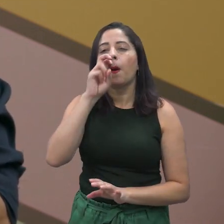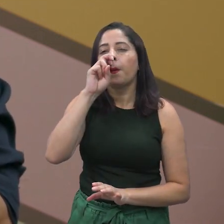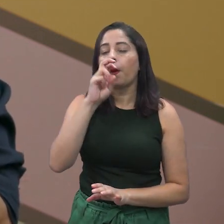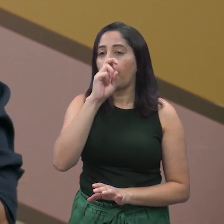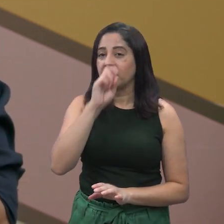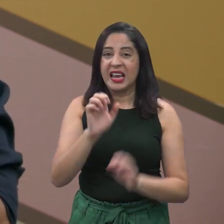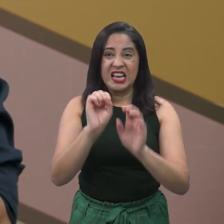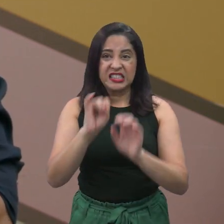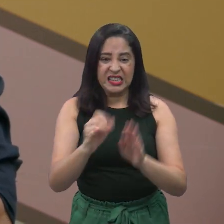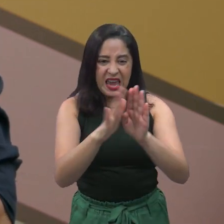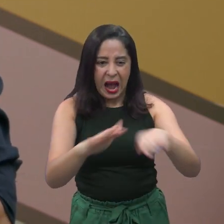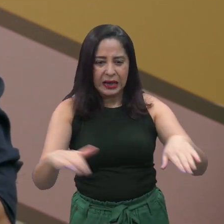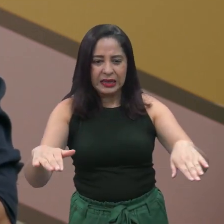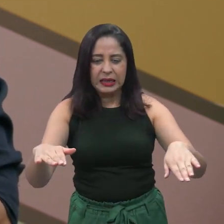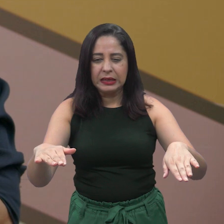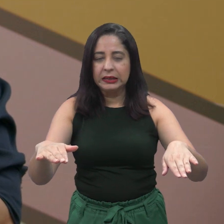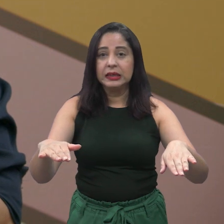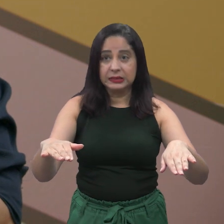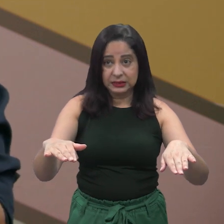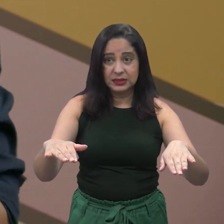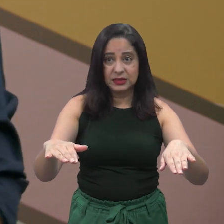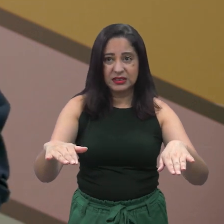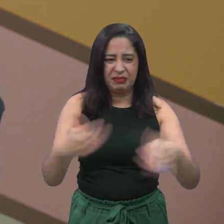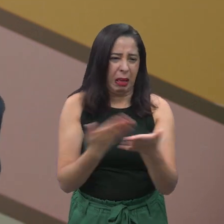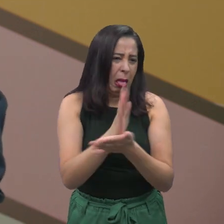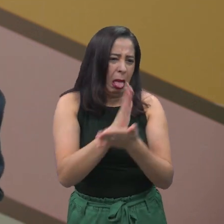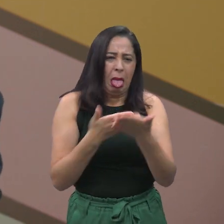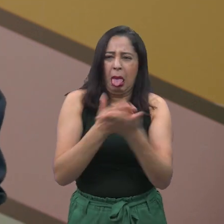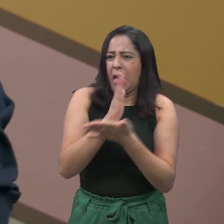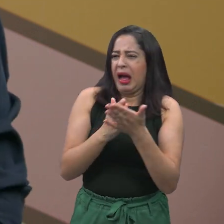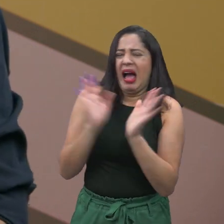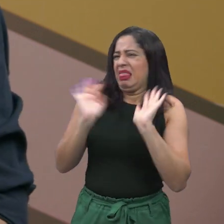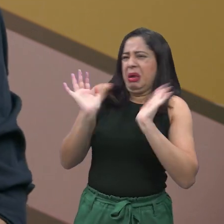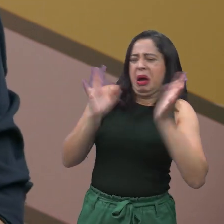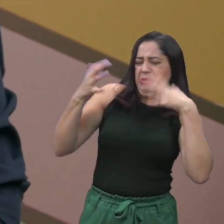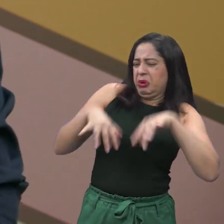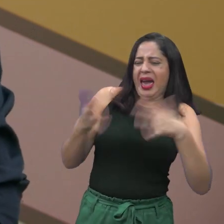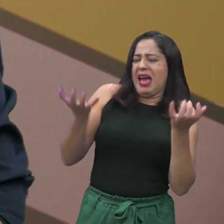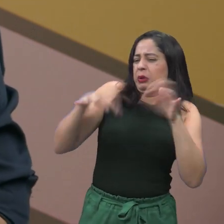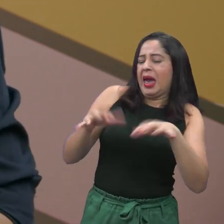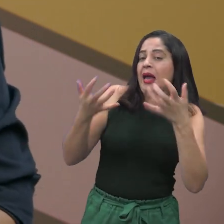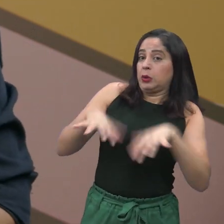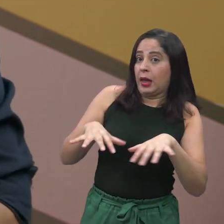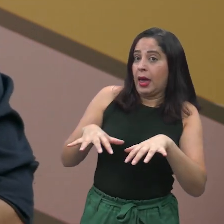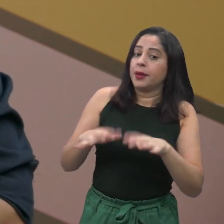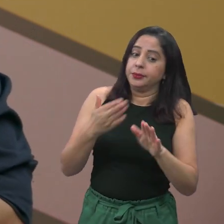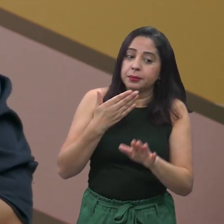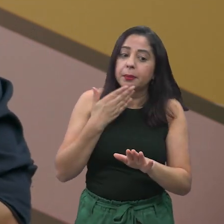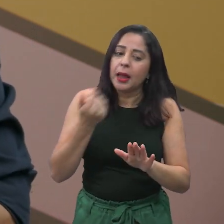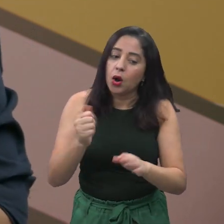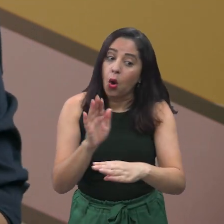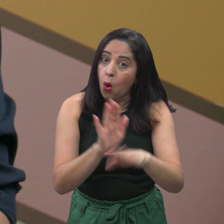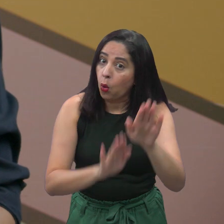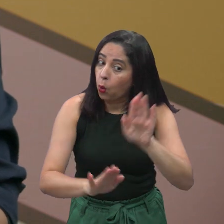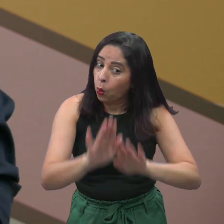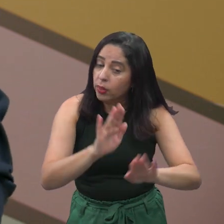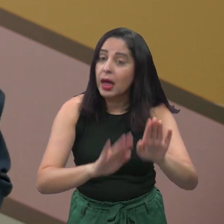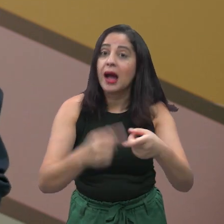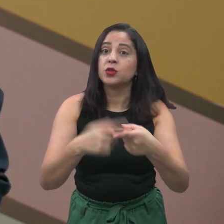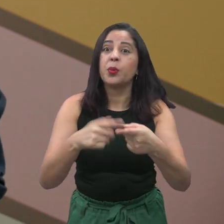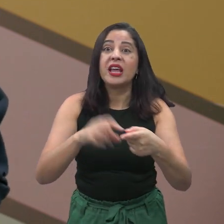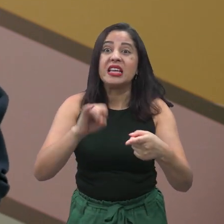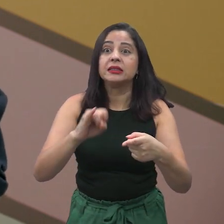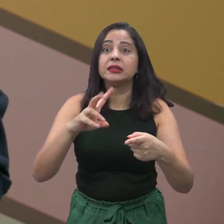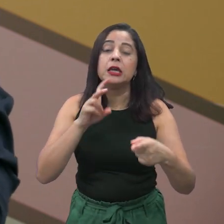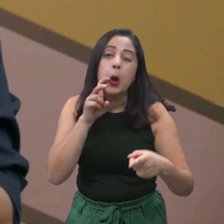para fazer a lavagem, fazer força e parar dentro do ouvido e causar infecções de ouvido, e até mesmo engasgo e risco de afogamento se a criança não colaborar